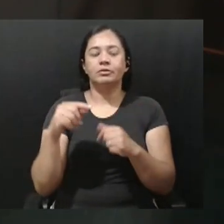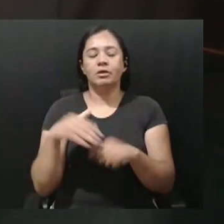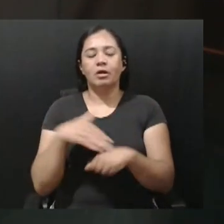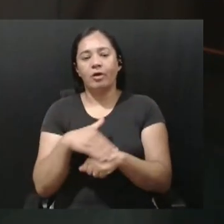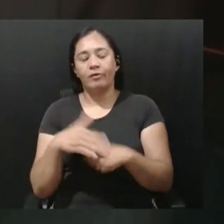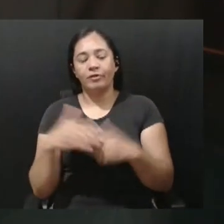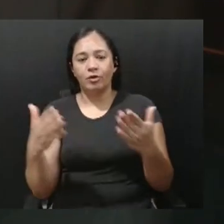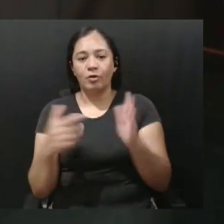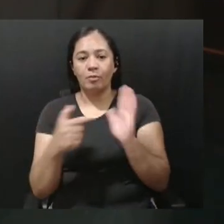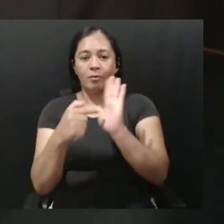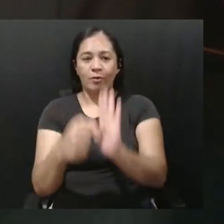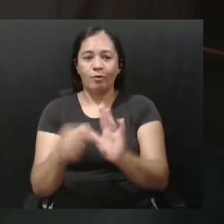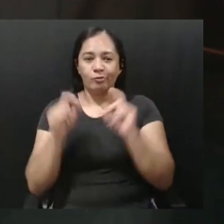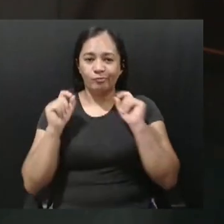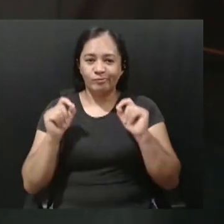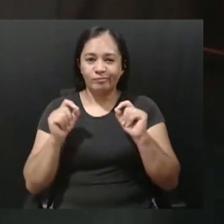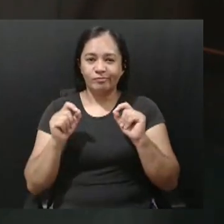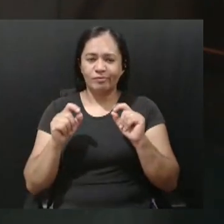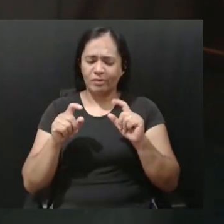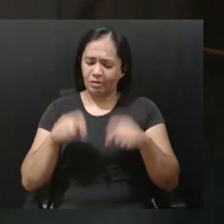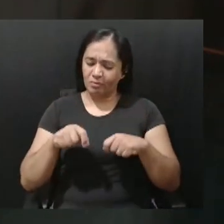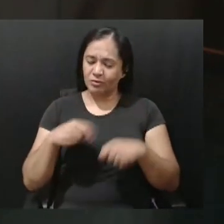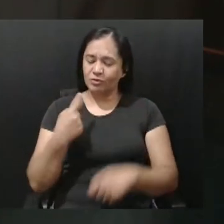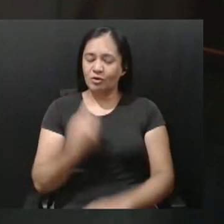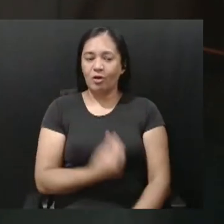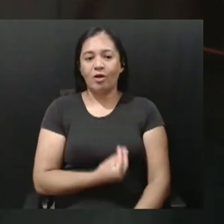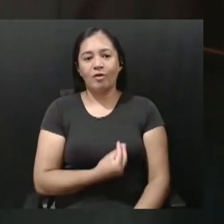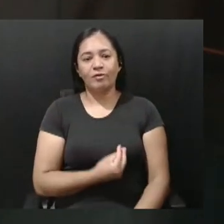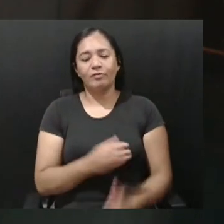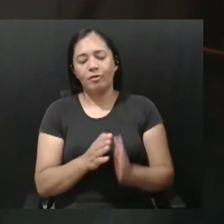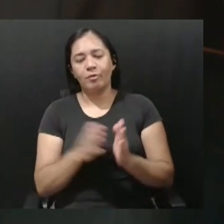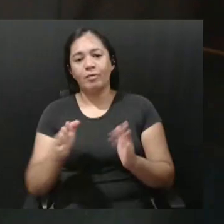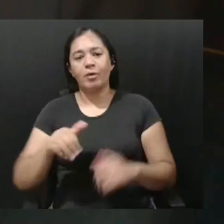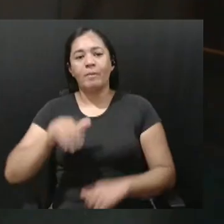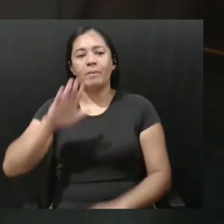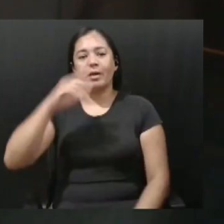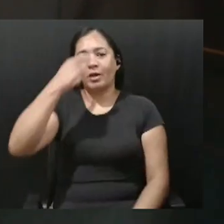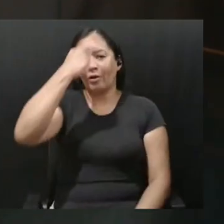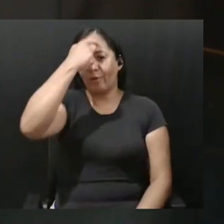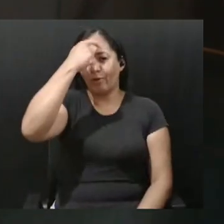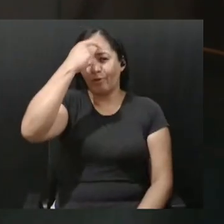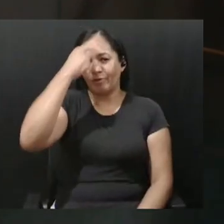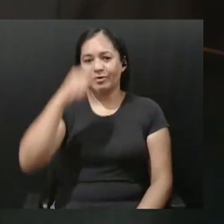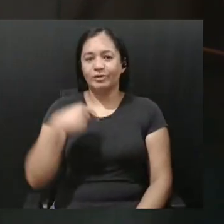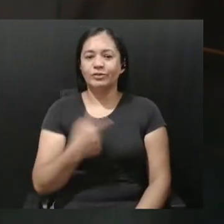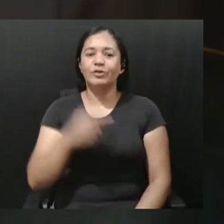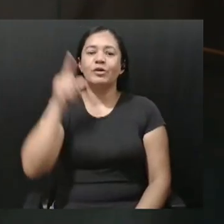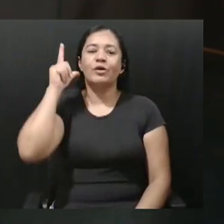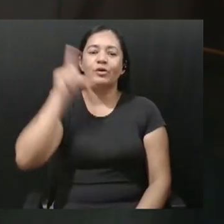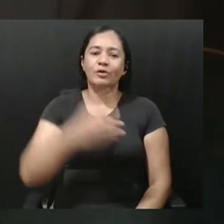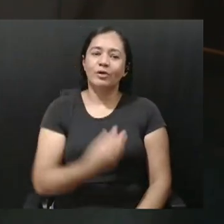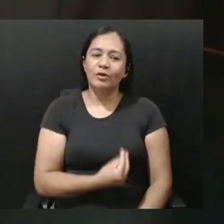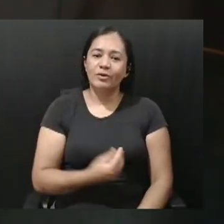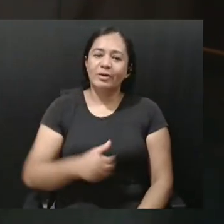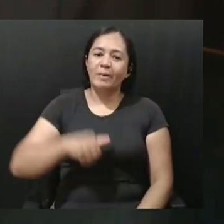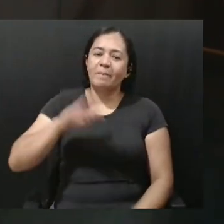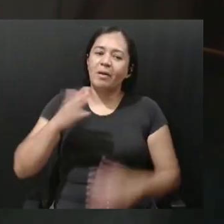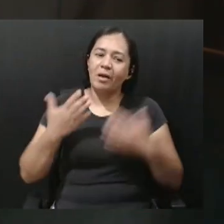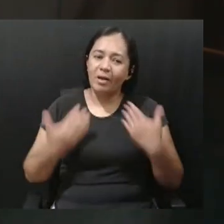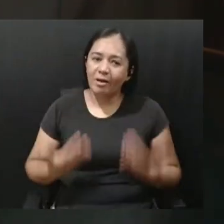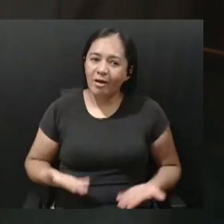que dá sim para a gente viver esse período com mais consciência, a gente consegue viver com mais calma, com mais